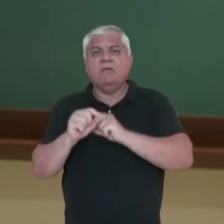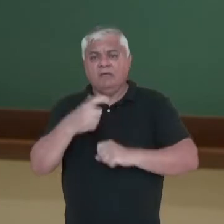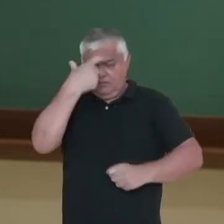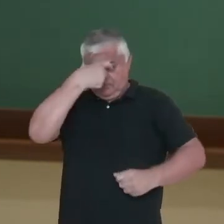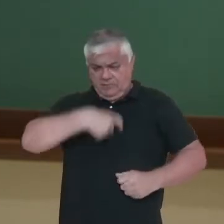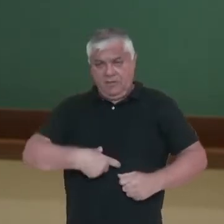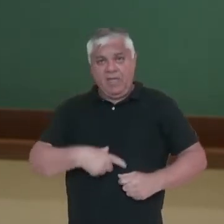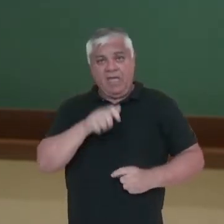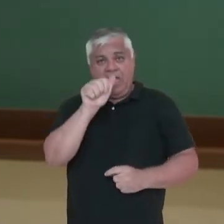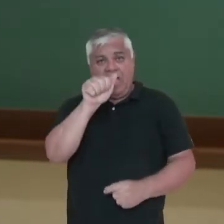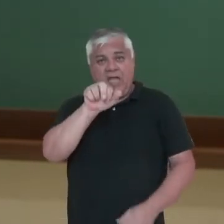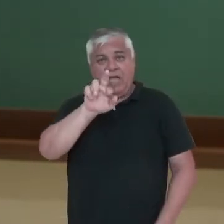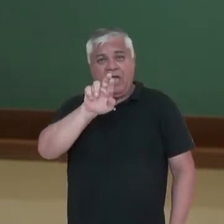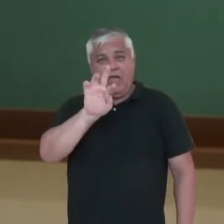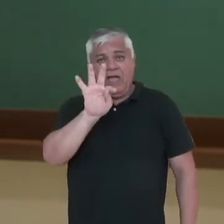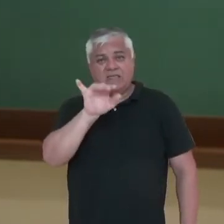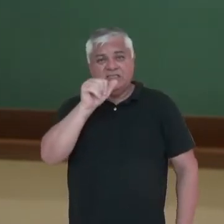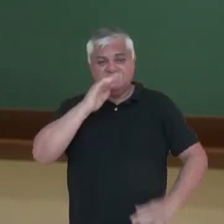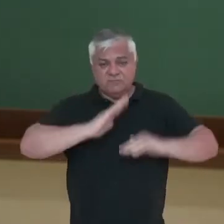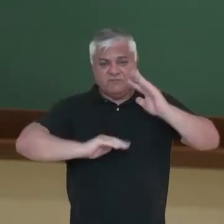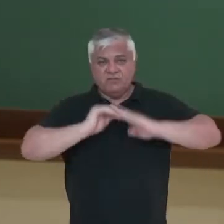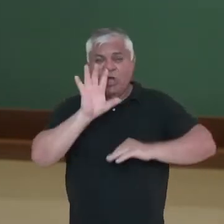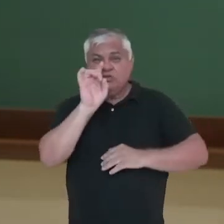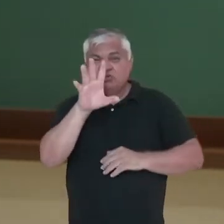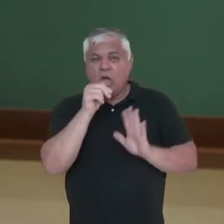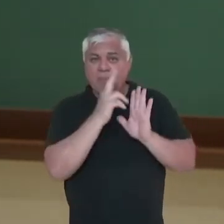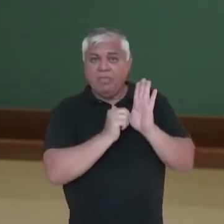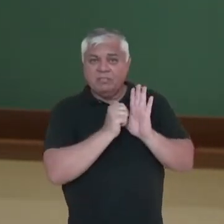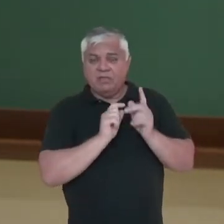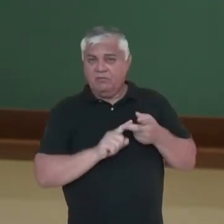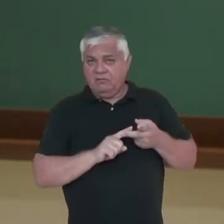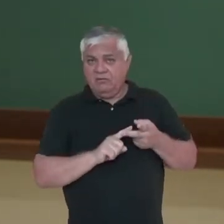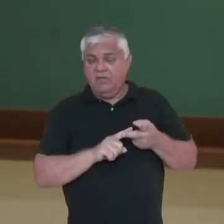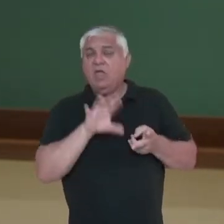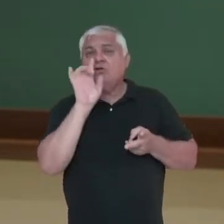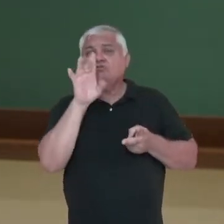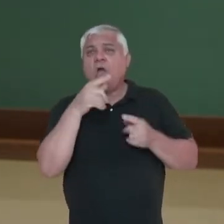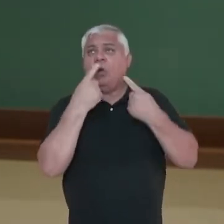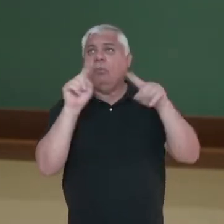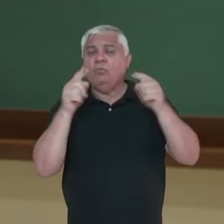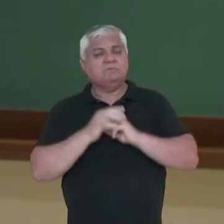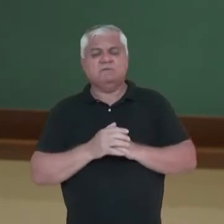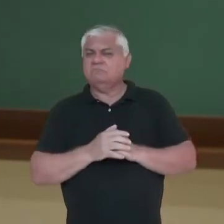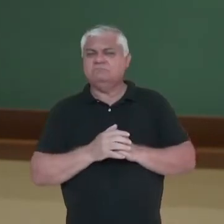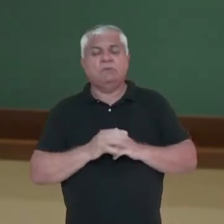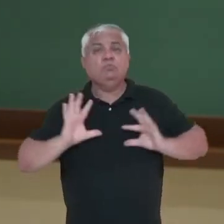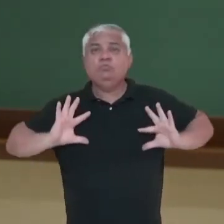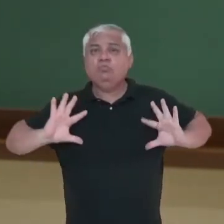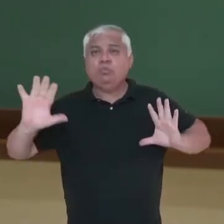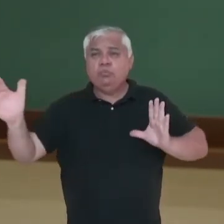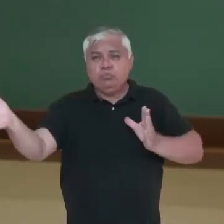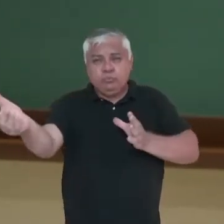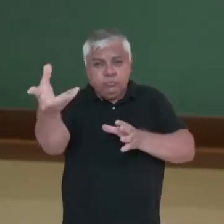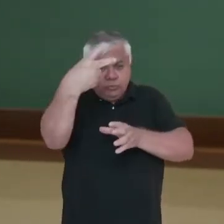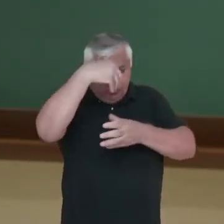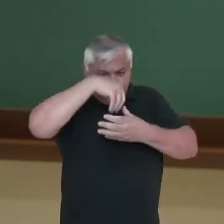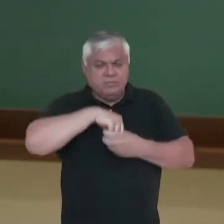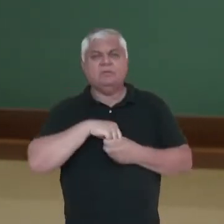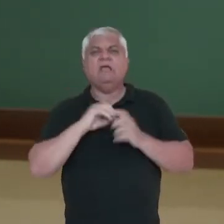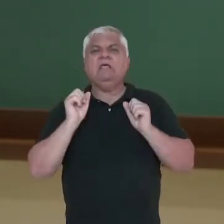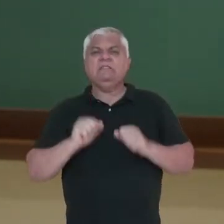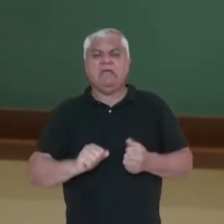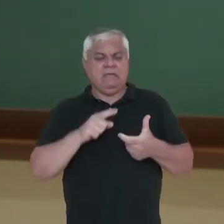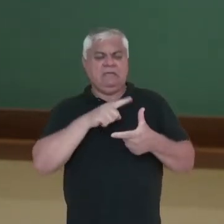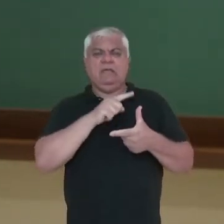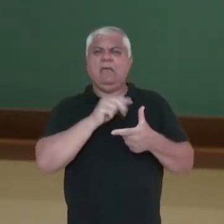agora da idade contemporânea ele não pode ser somente então sua música ele pode pode utilizar para as linguagens em uma luz fez isso